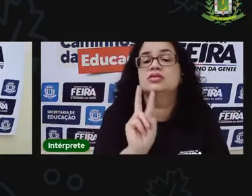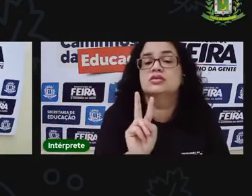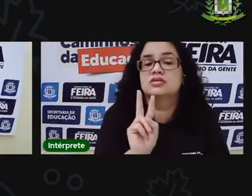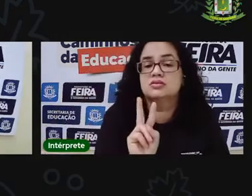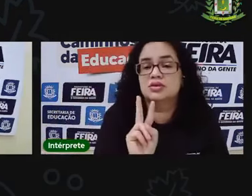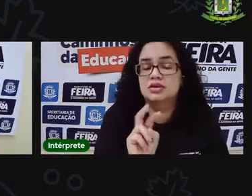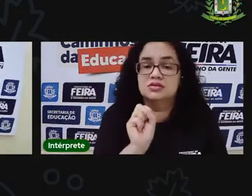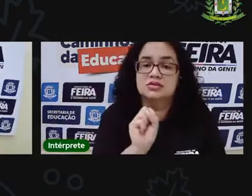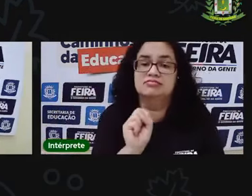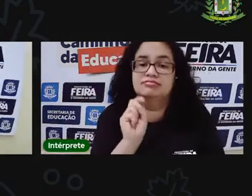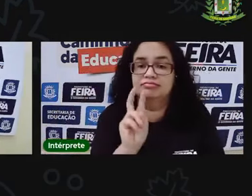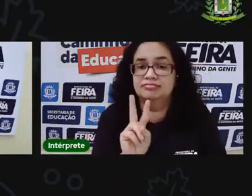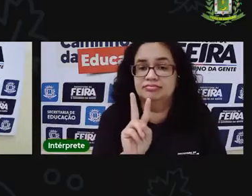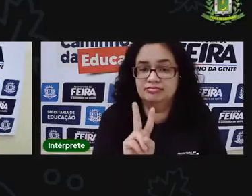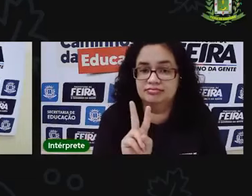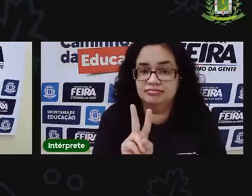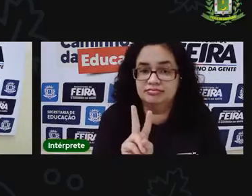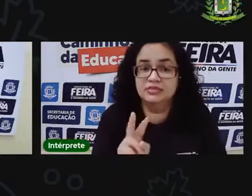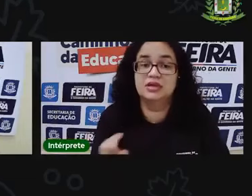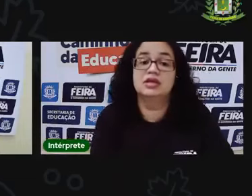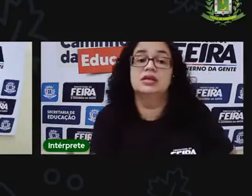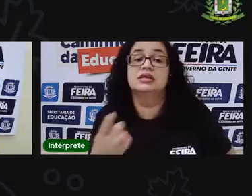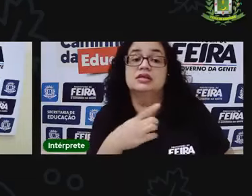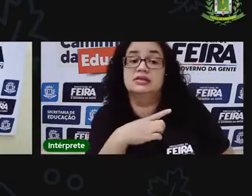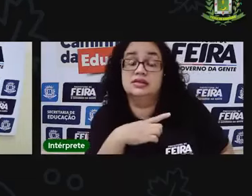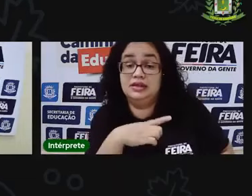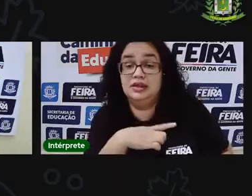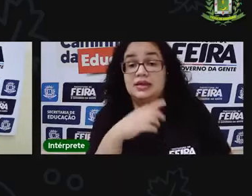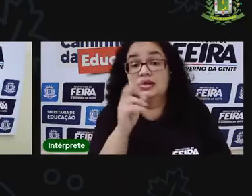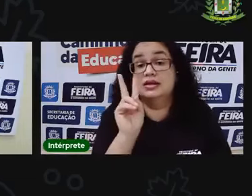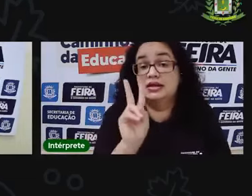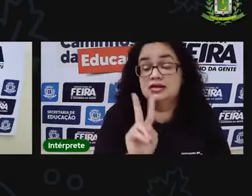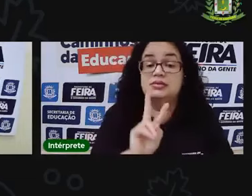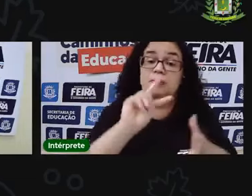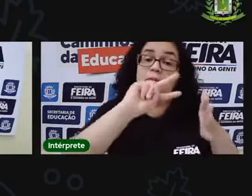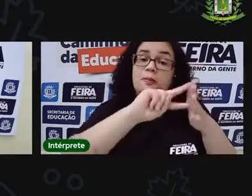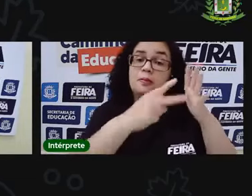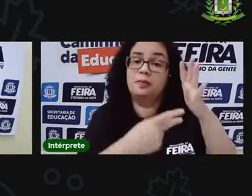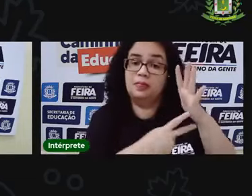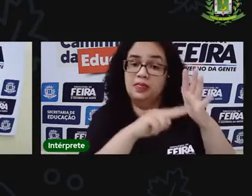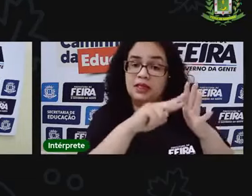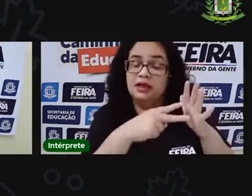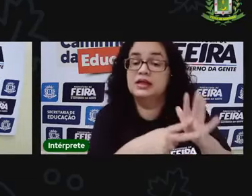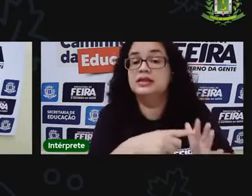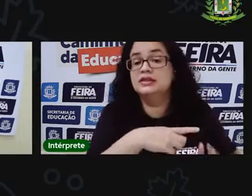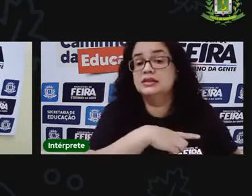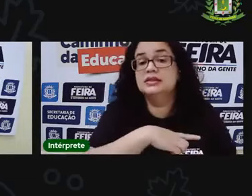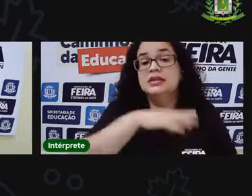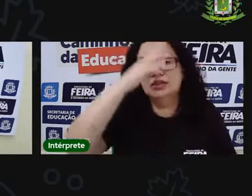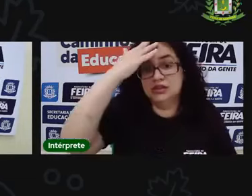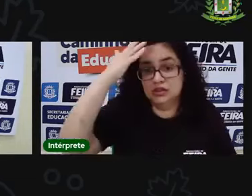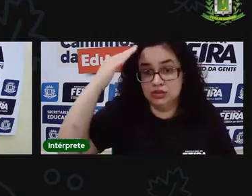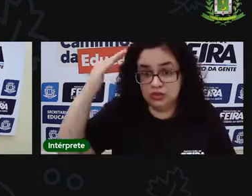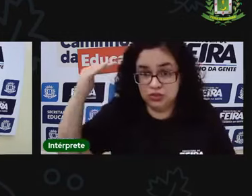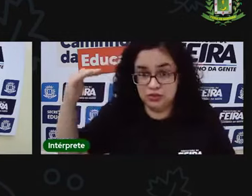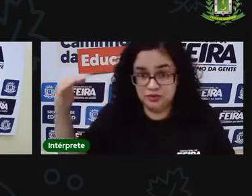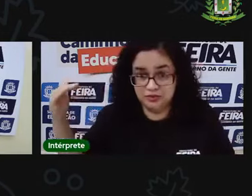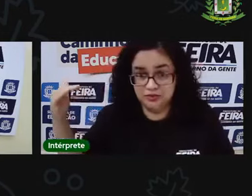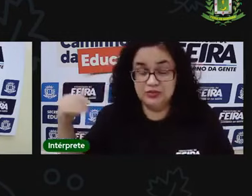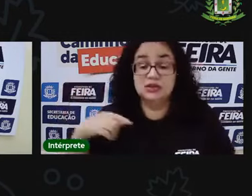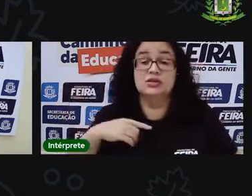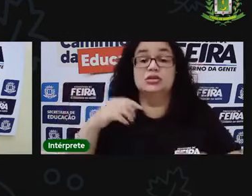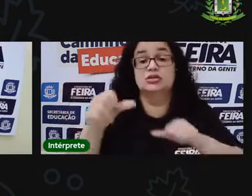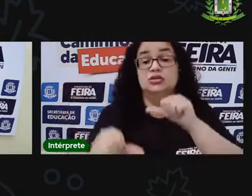vez que a gente fala que tem esperança, tem que ver que a gente tem toda a inteligência, a capacidade